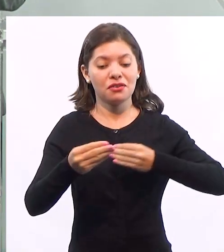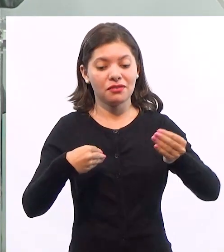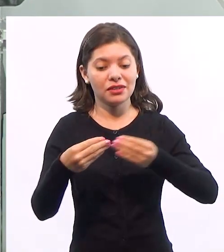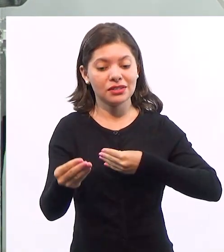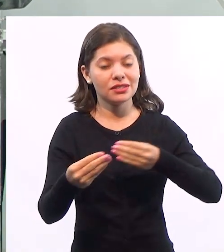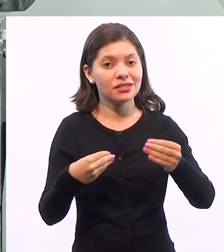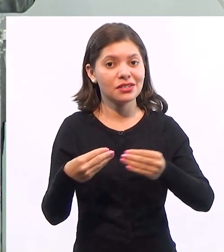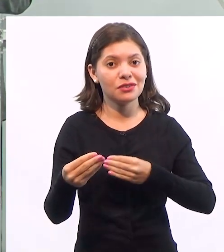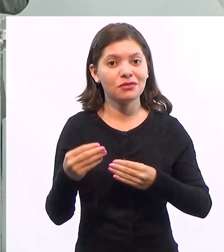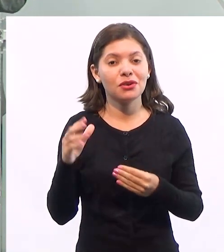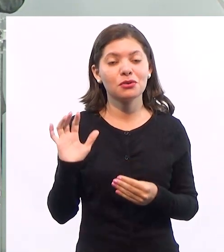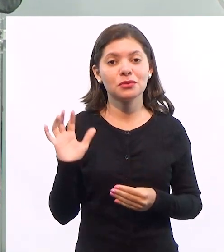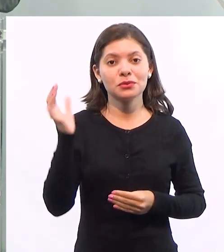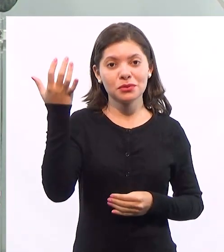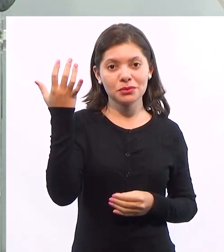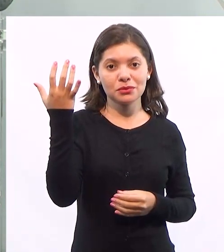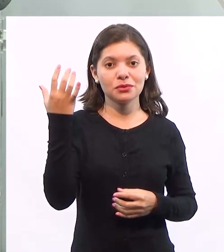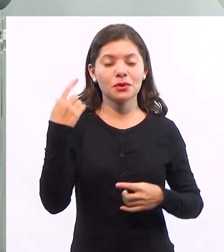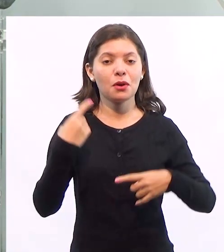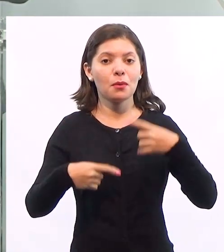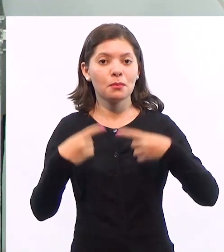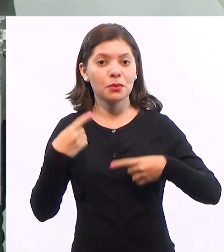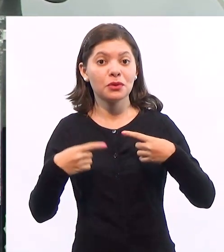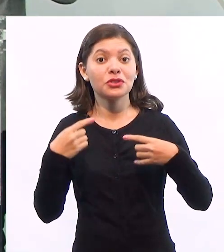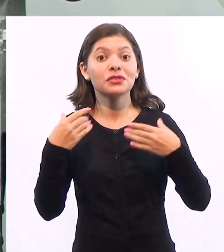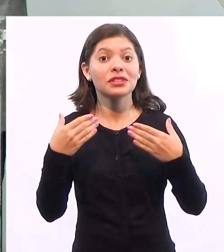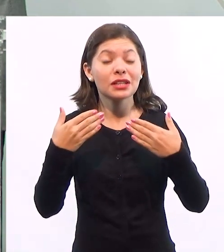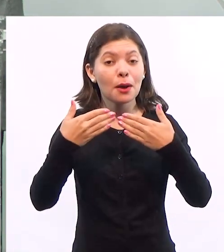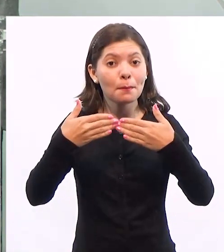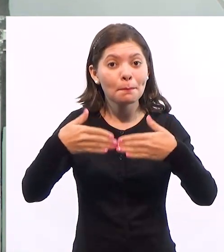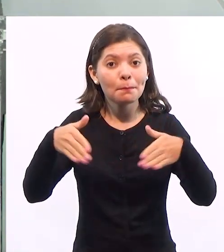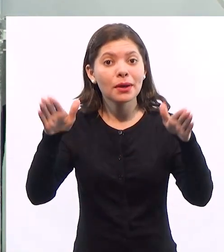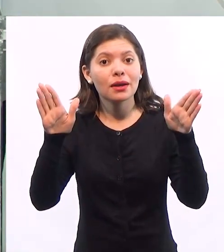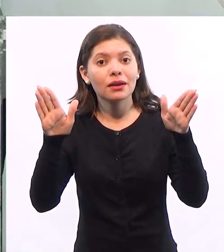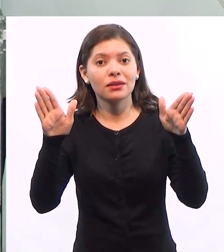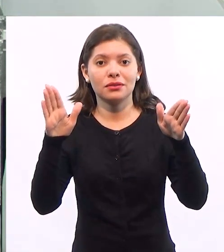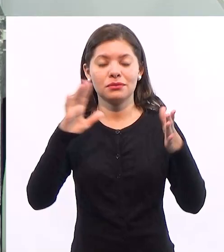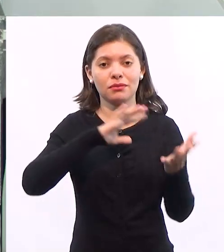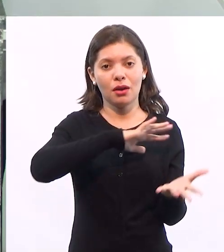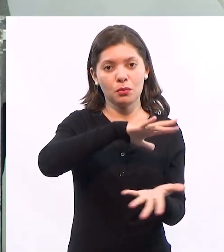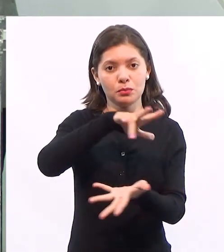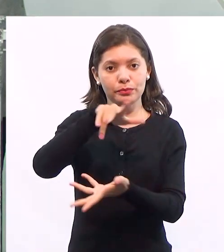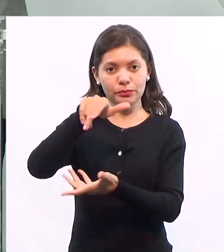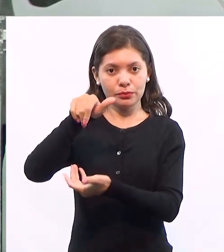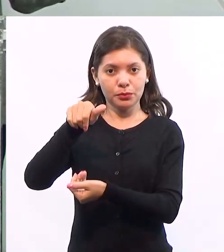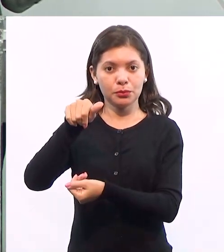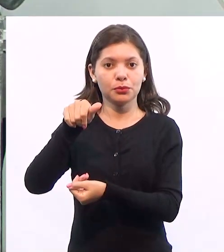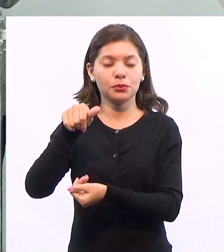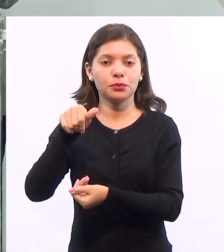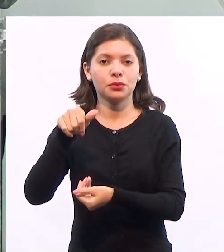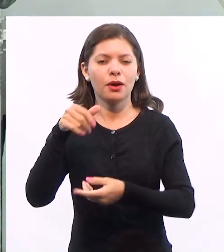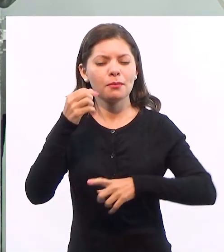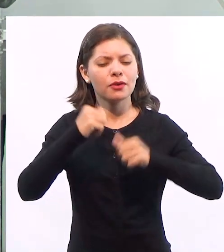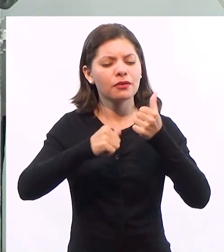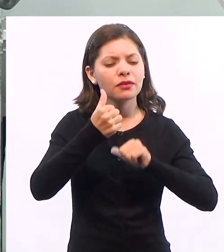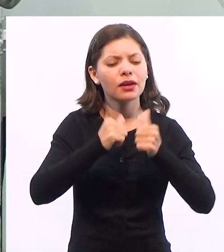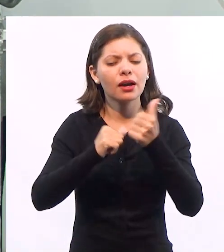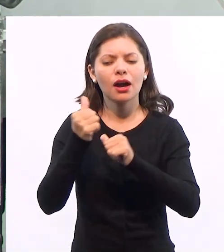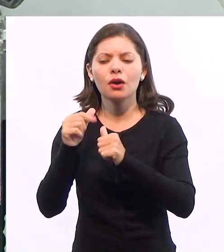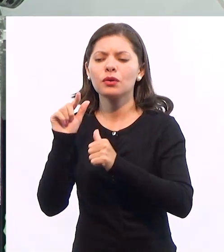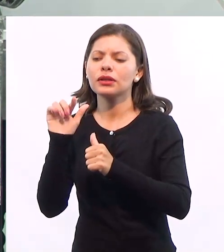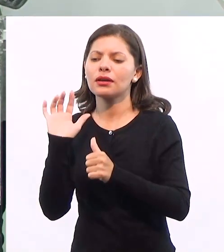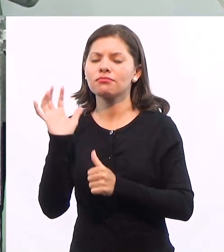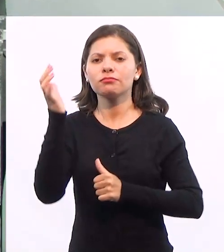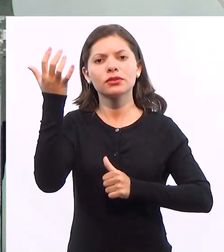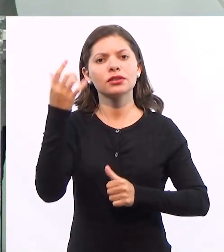a determinadas situações. Quando fala em ser político, é você estar aberto e antenado ao mundo que está ao seu redor para verificar o